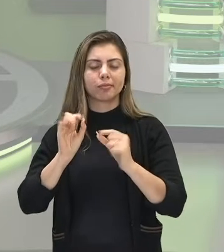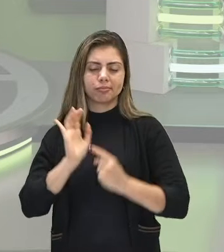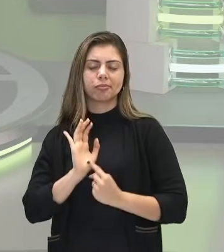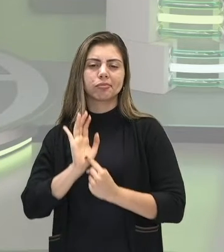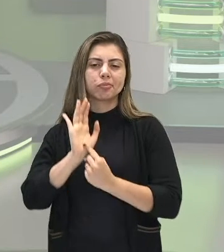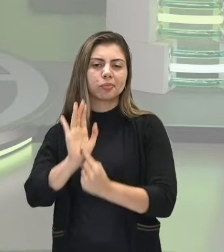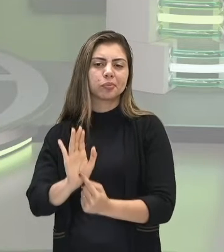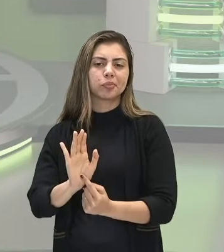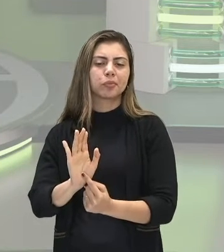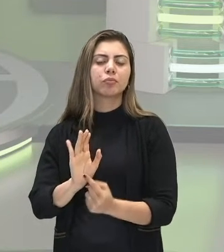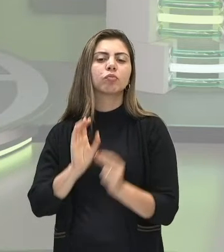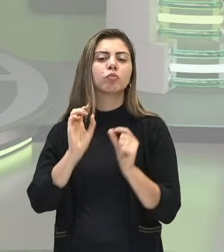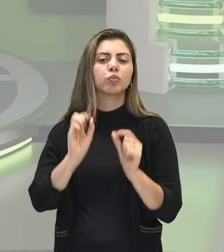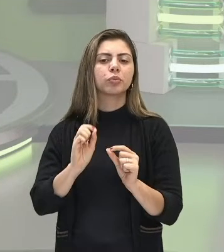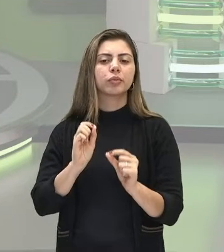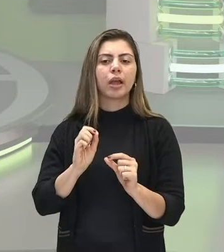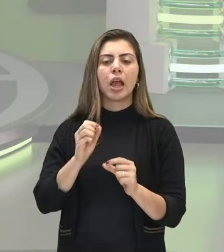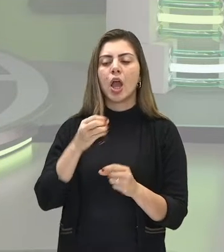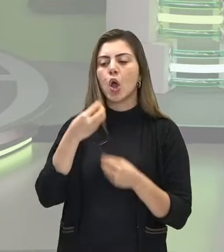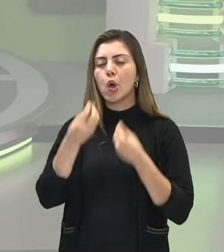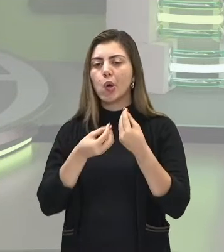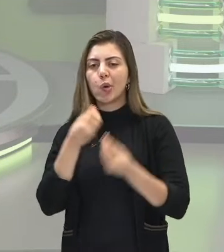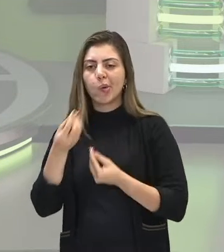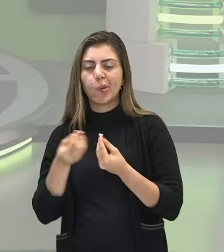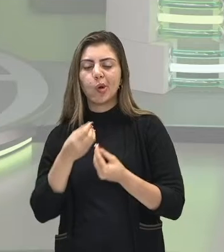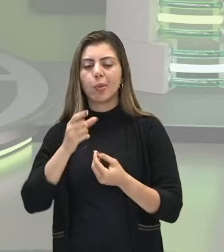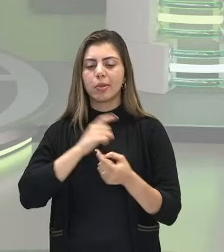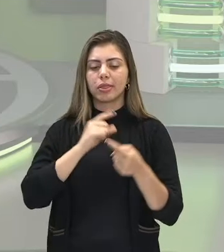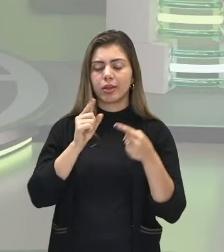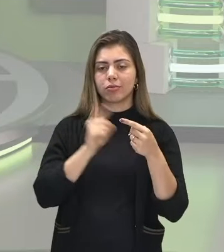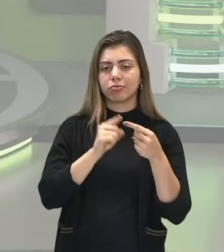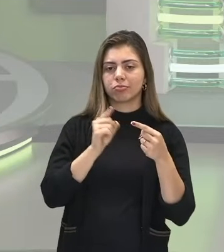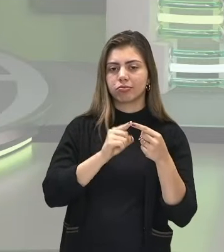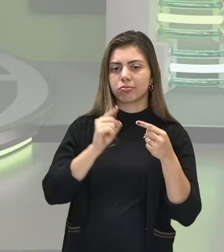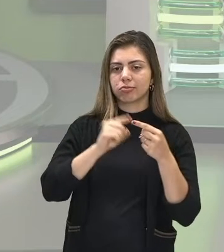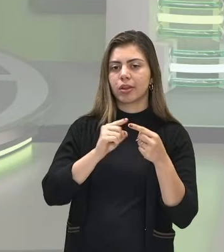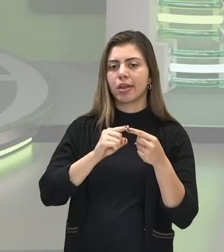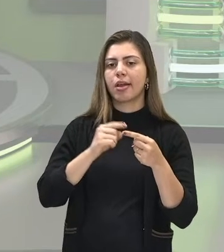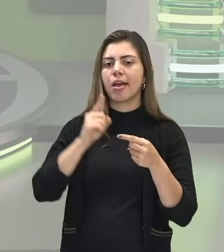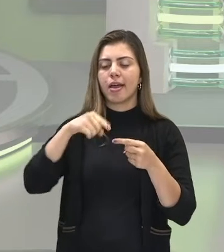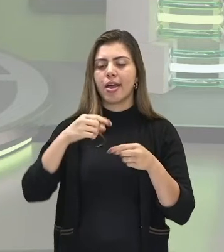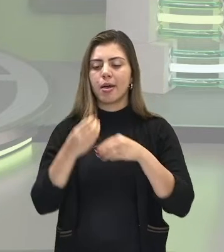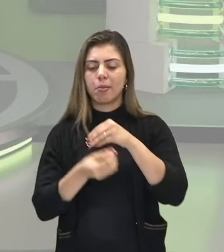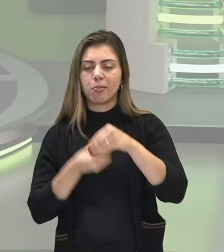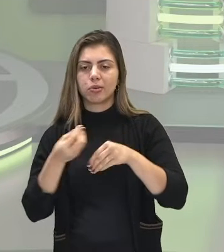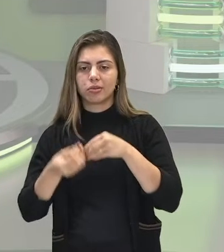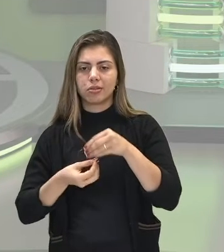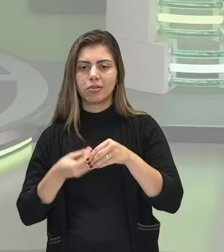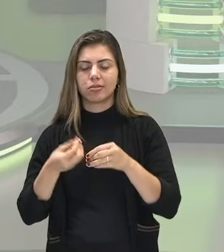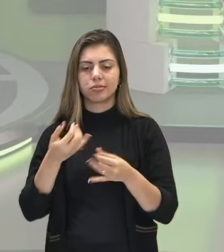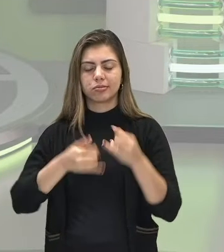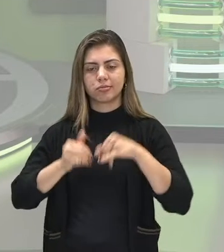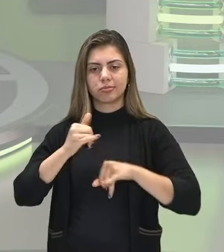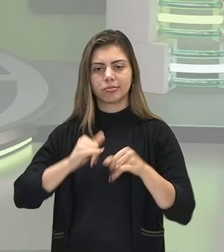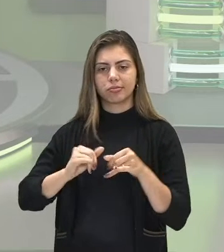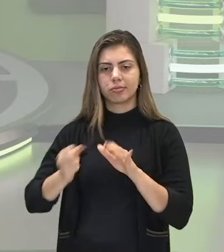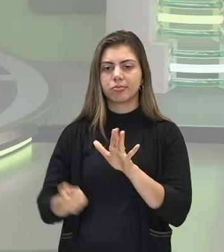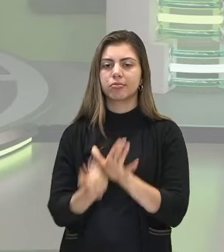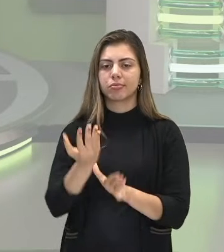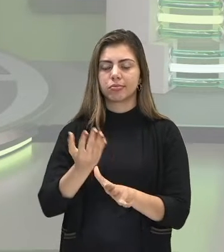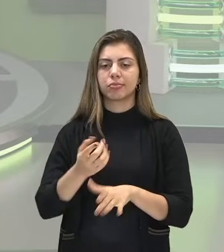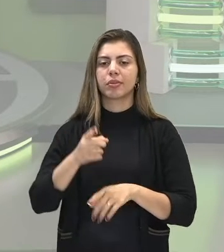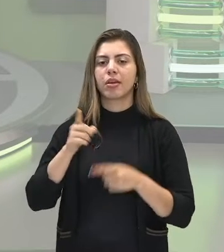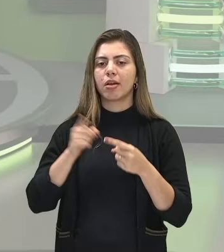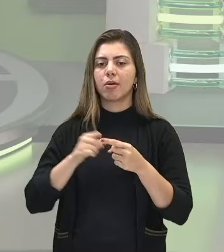O envolvimento desse tipo de reação química, que é a reação